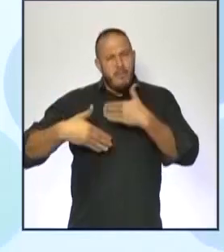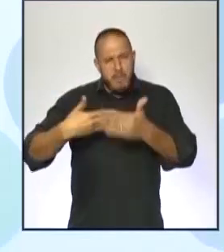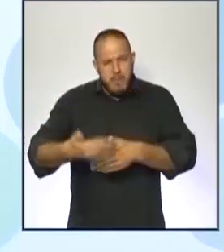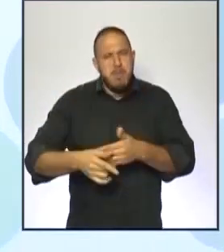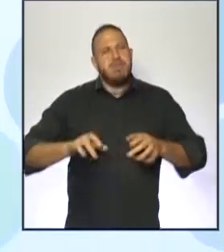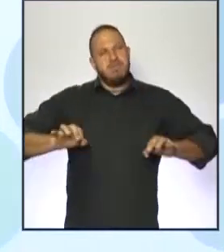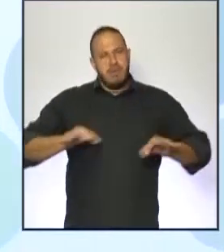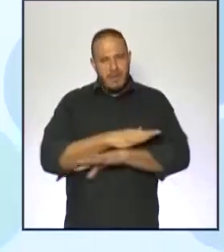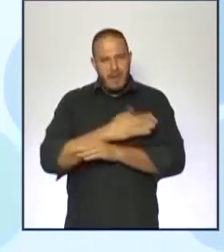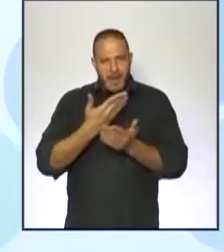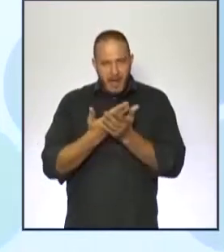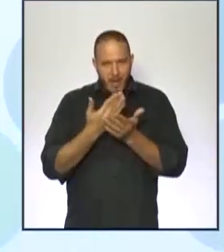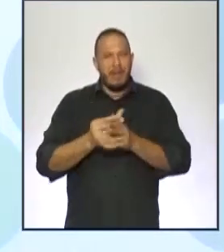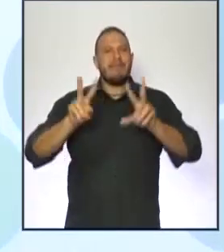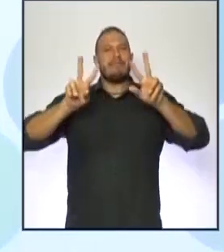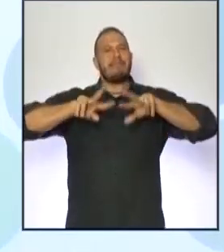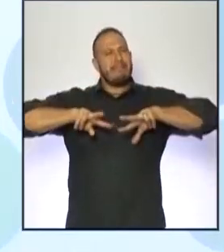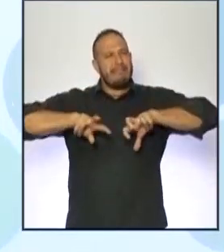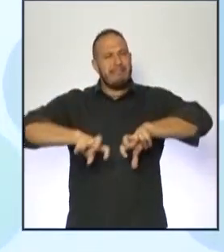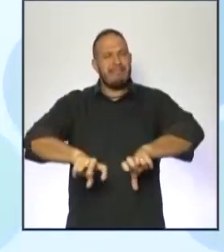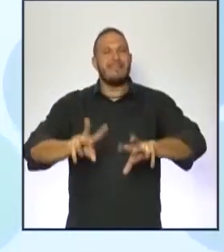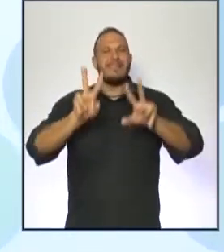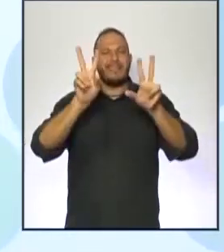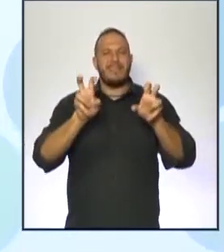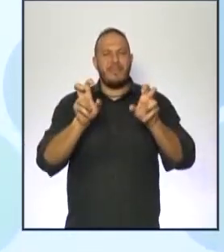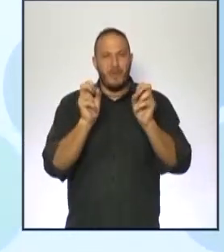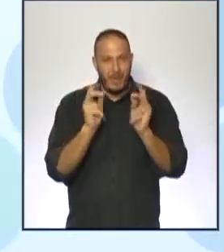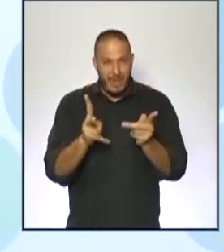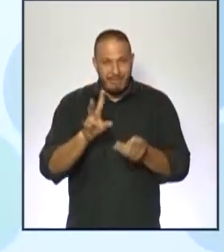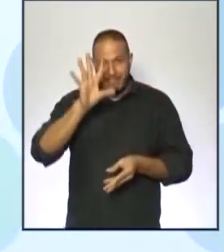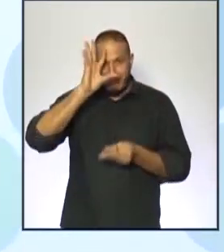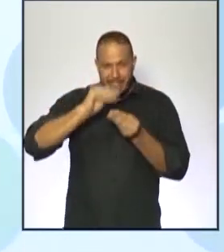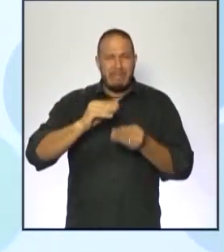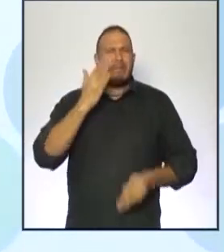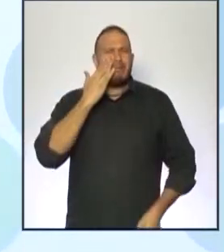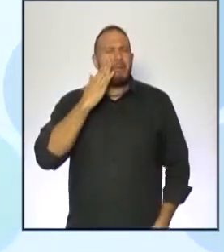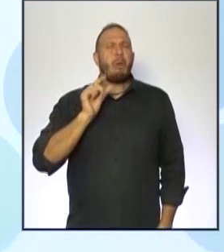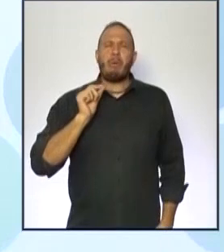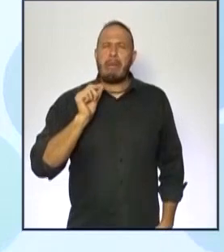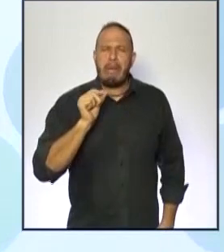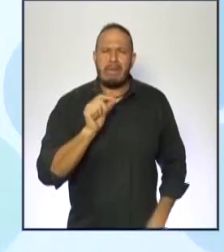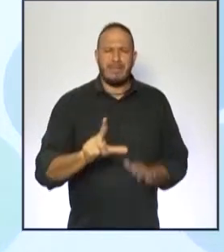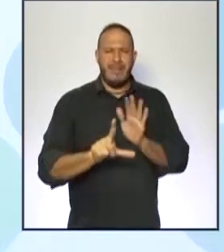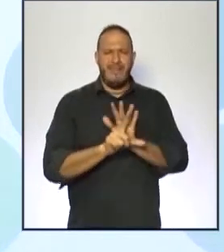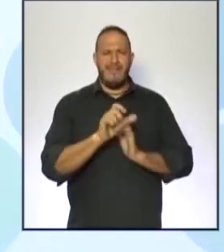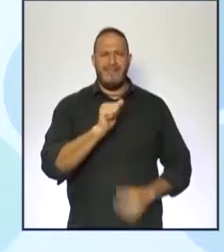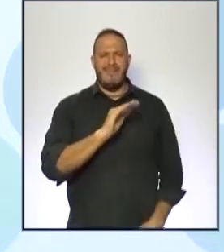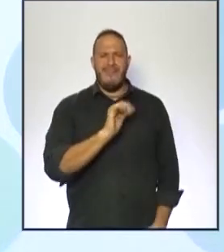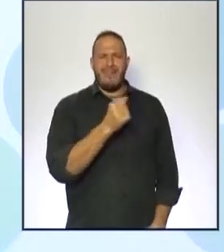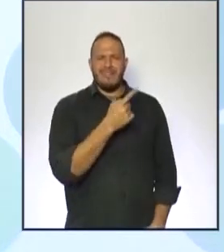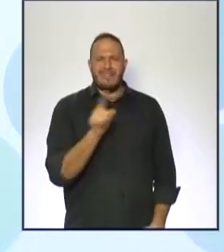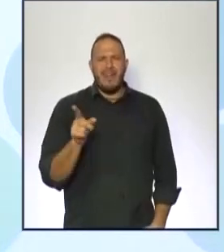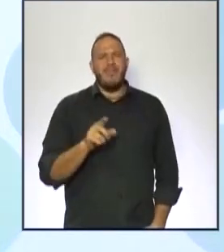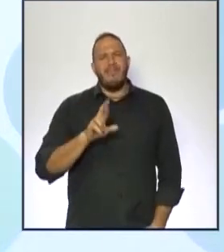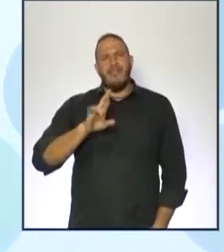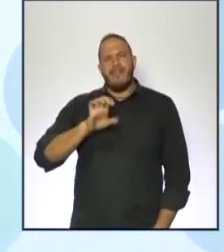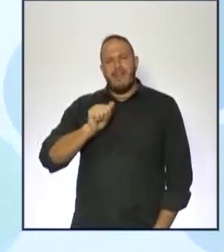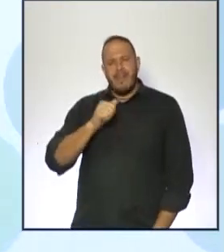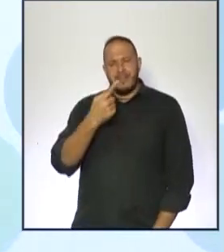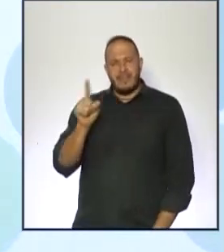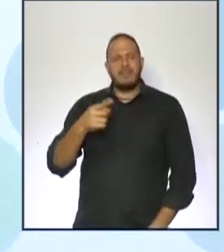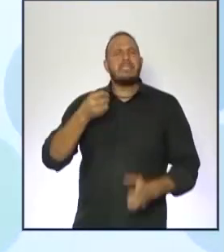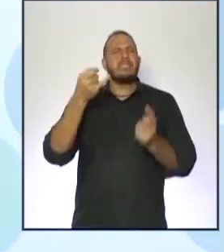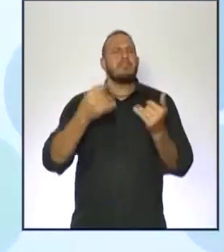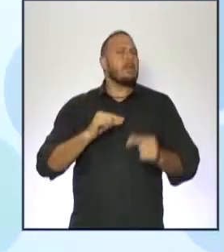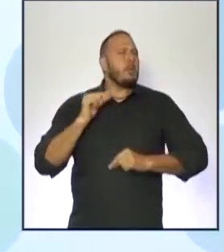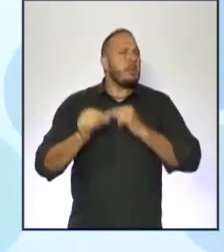aula sobre esse tema. Vamos lá, então, entender um pouquinho o que é essa lei da ação e reação, o que ele está falando,